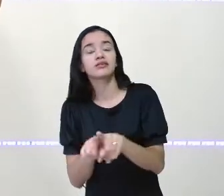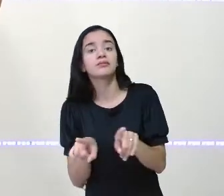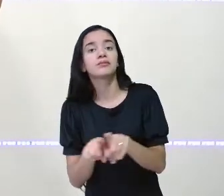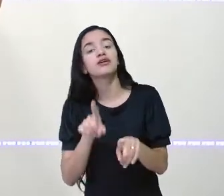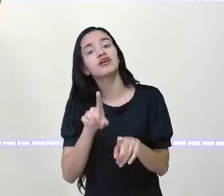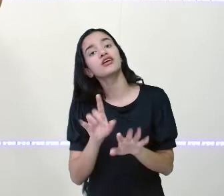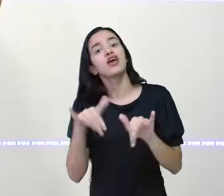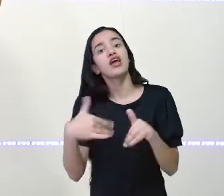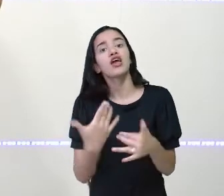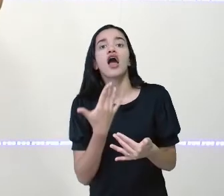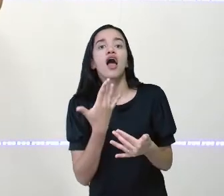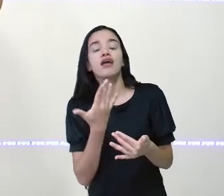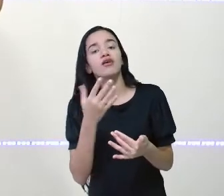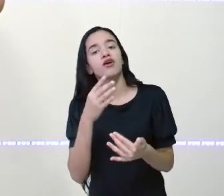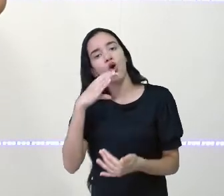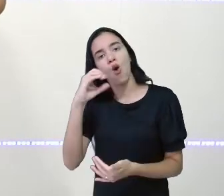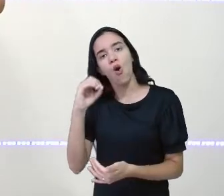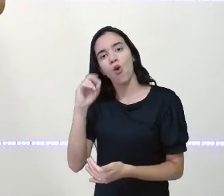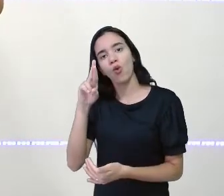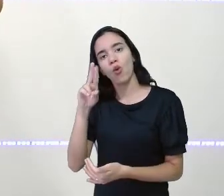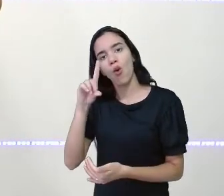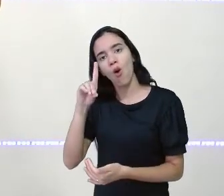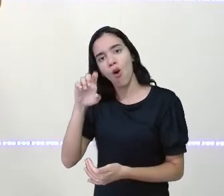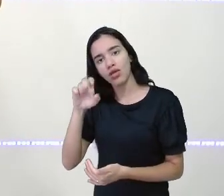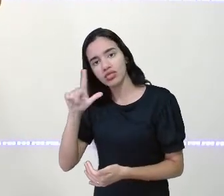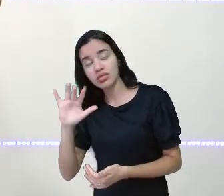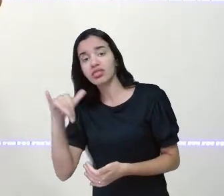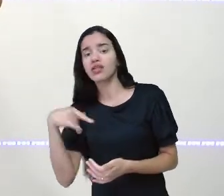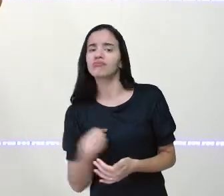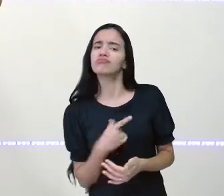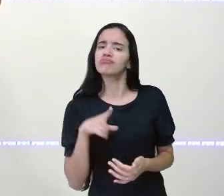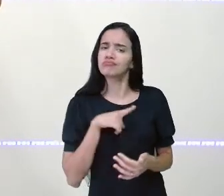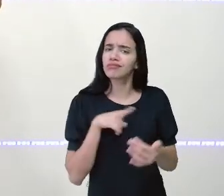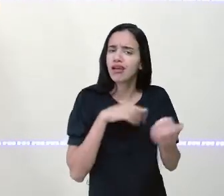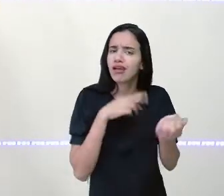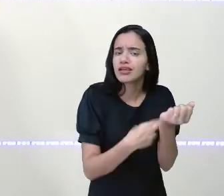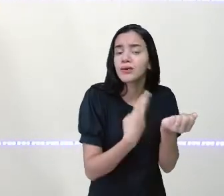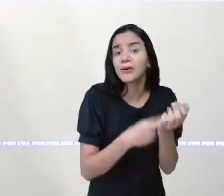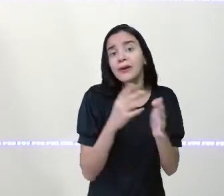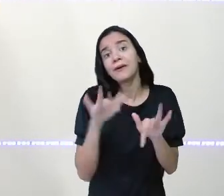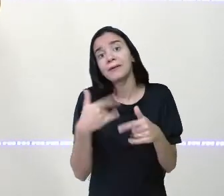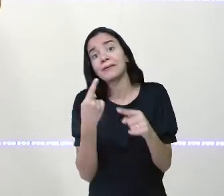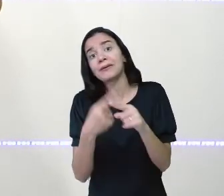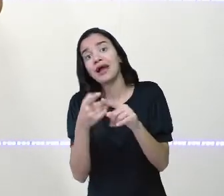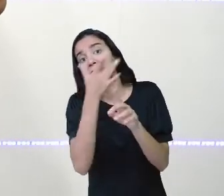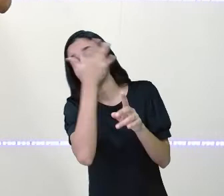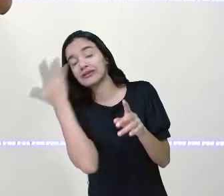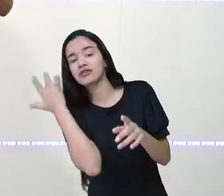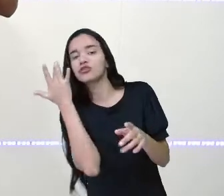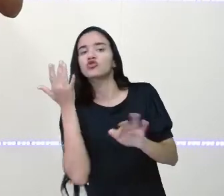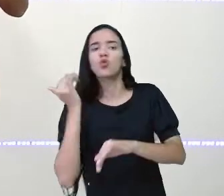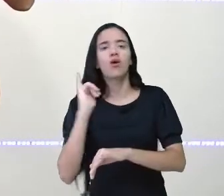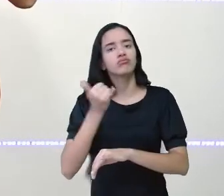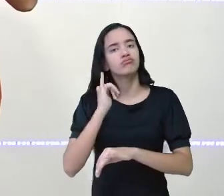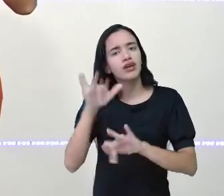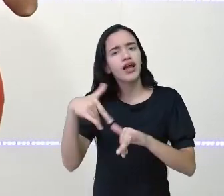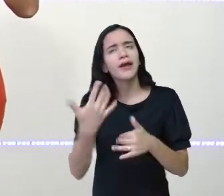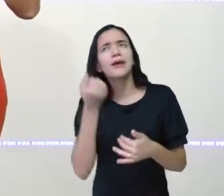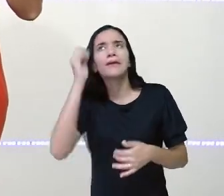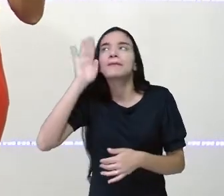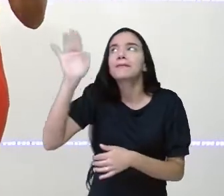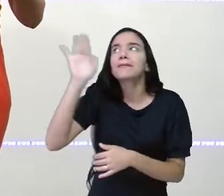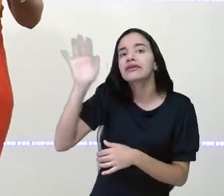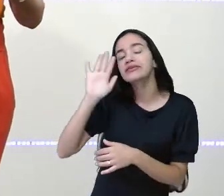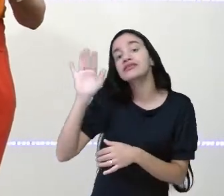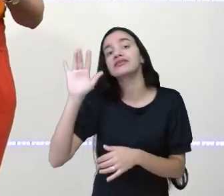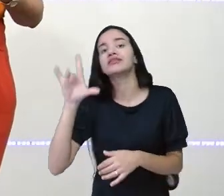emboladas, cordéis. Em tudo isso a gente encontra muitas rimas, tá? Porque quando as pessoas falam em poema, geralmente só imaginam que seja um